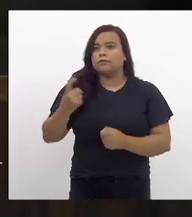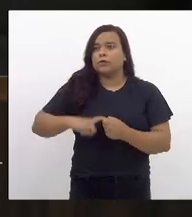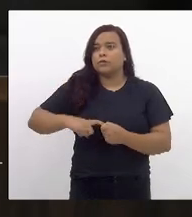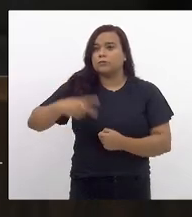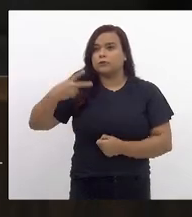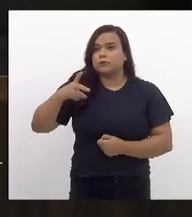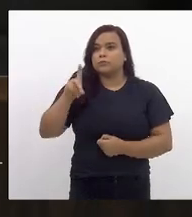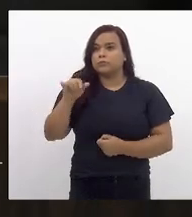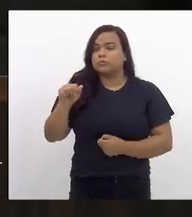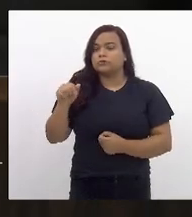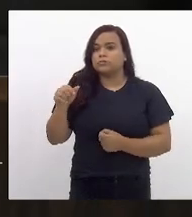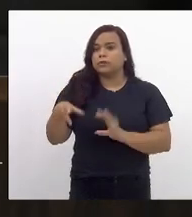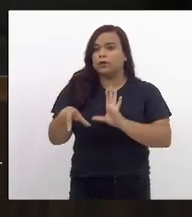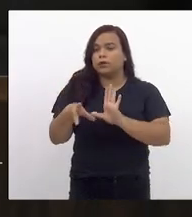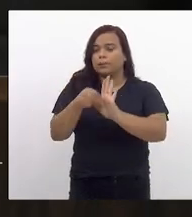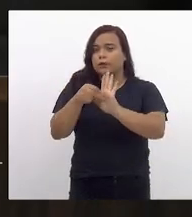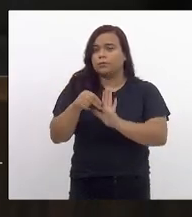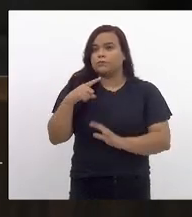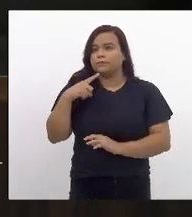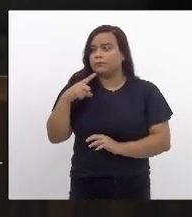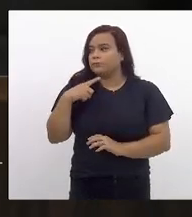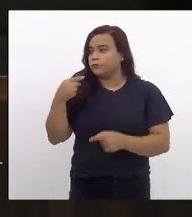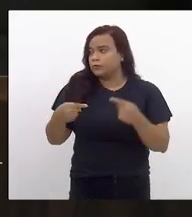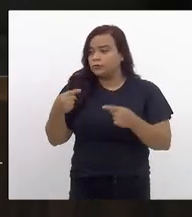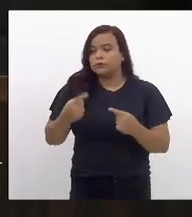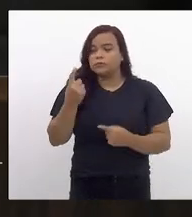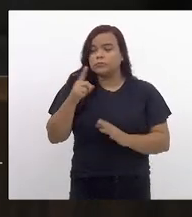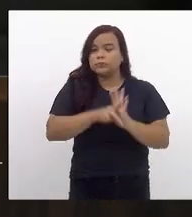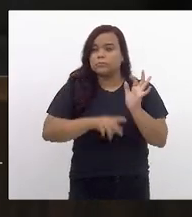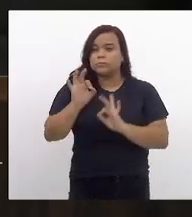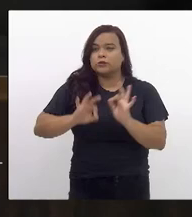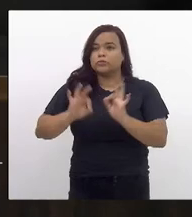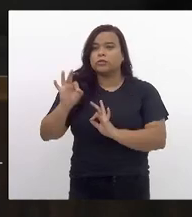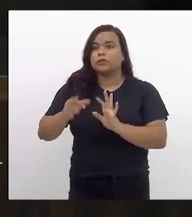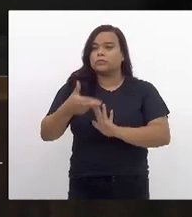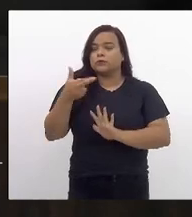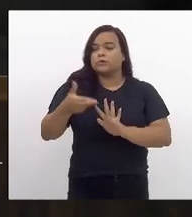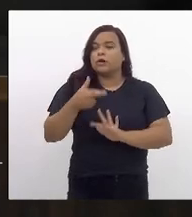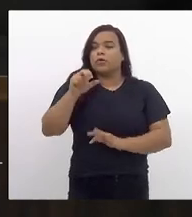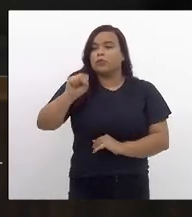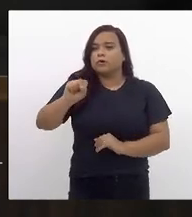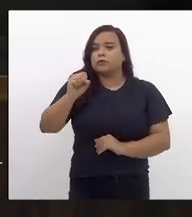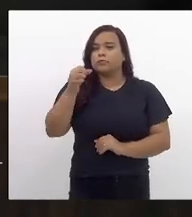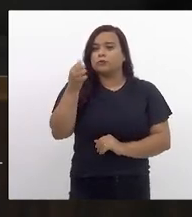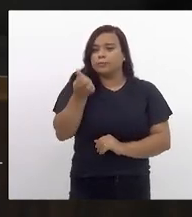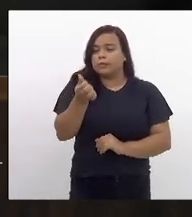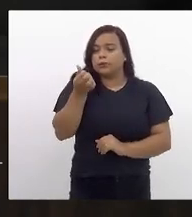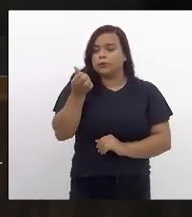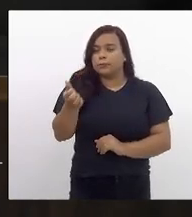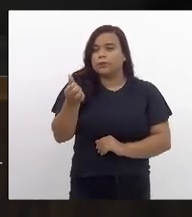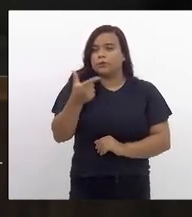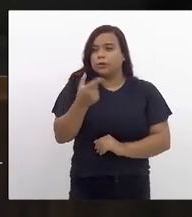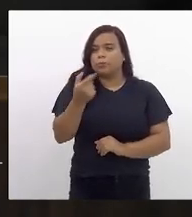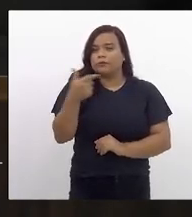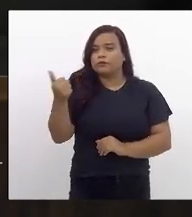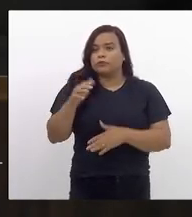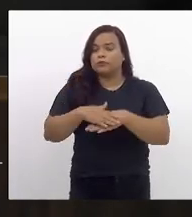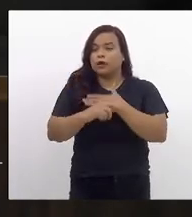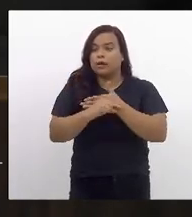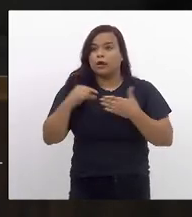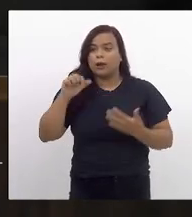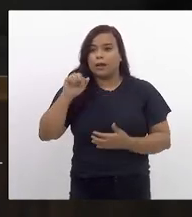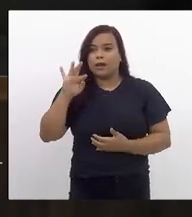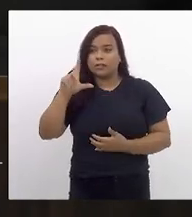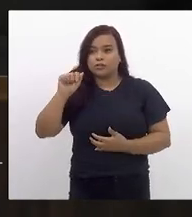de emendas. Em discussão única, projeto de resolução 866 de 2021, de autoria do deputado Átila Nunes,